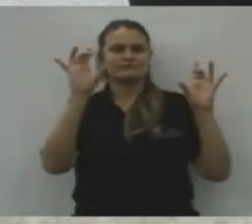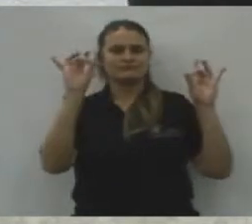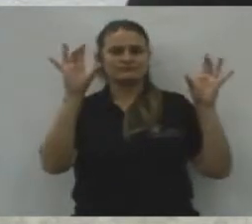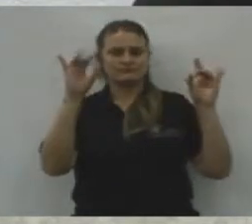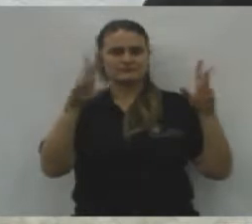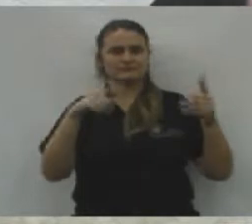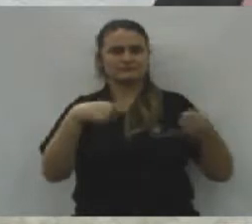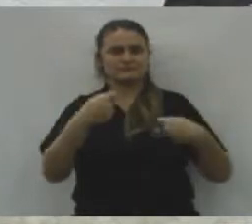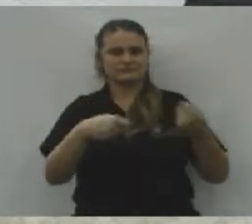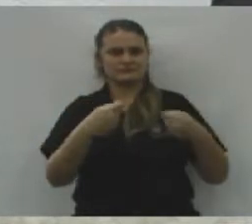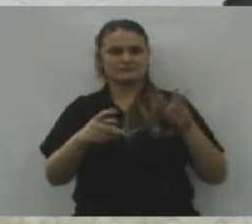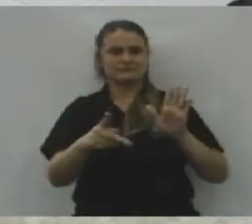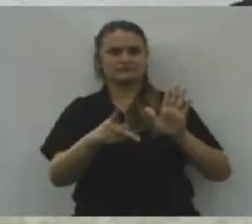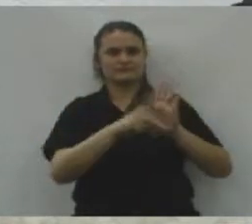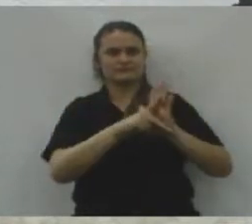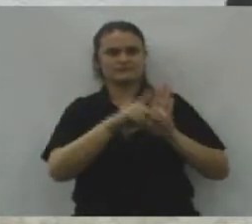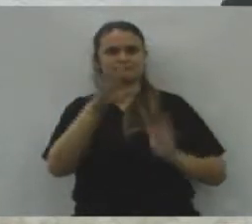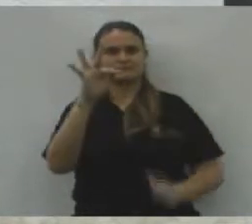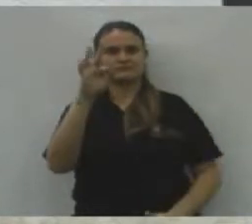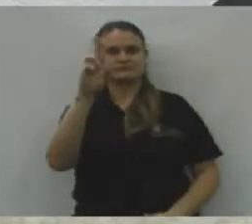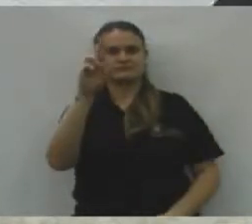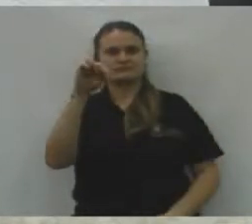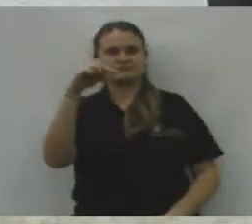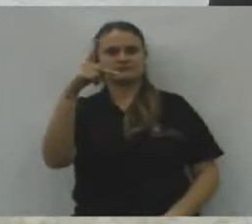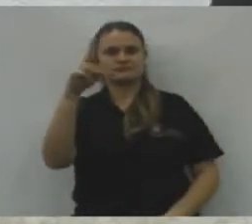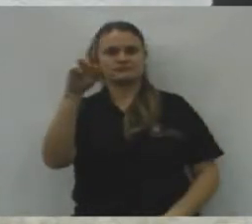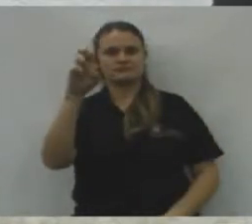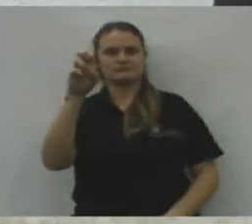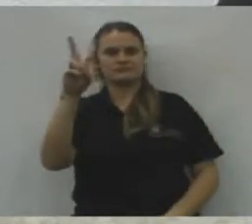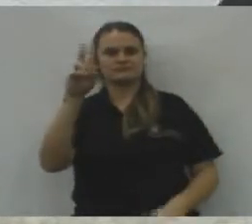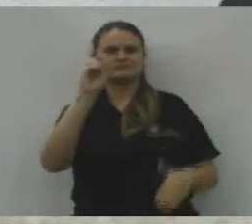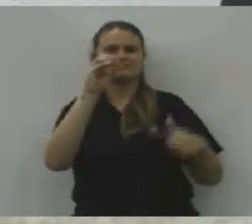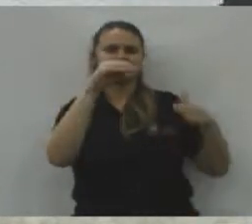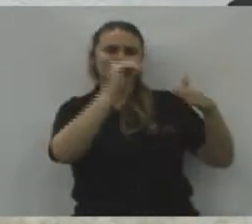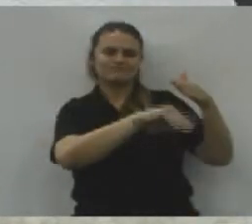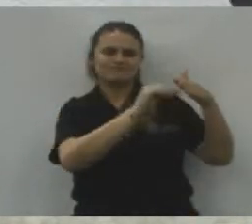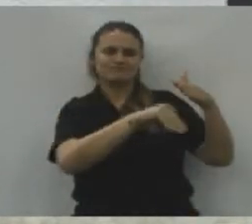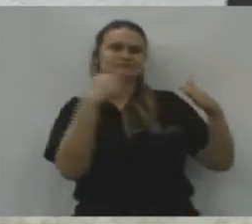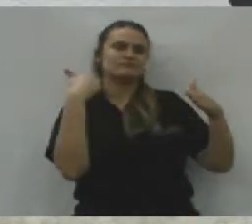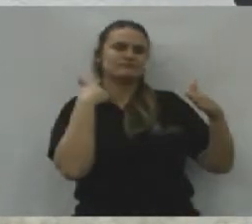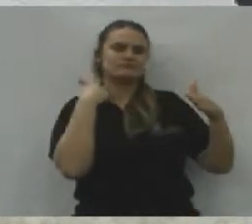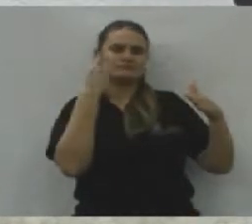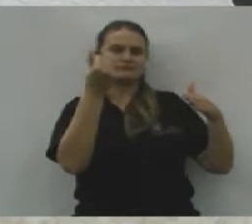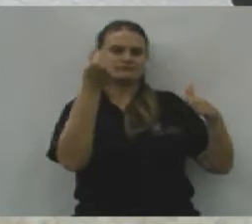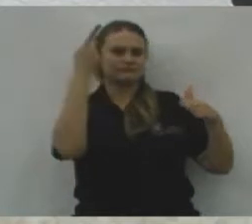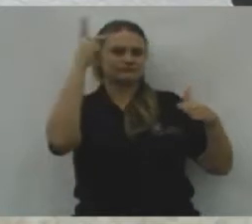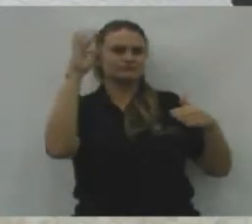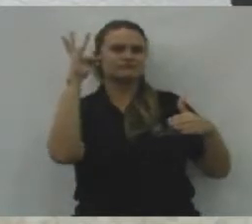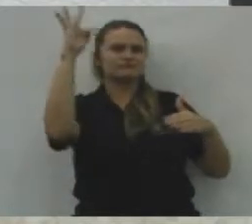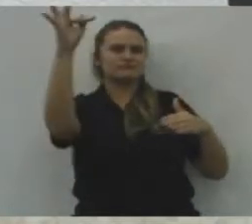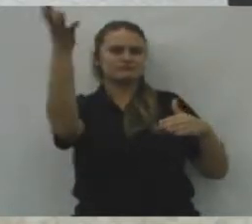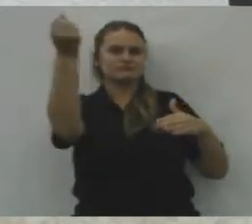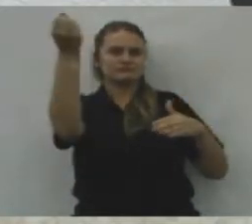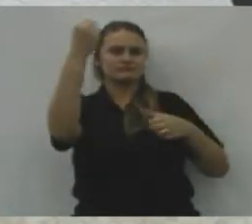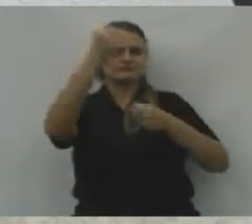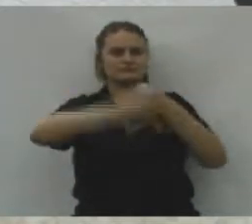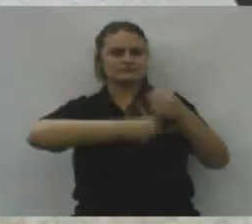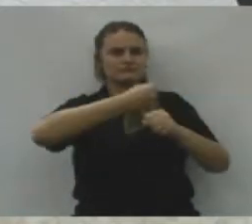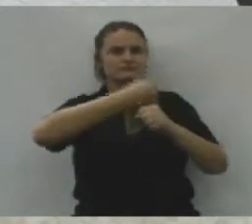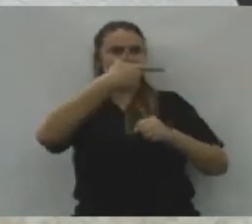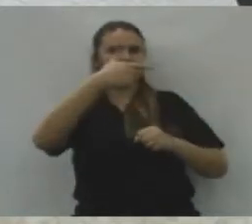no orçamento próprio do FUNPREV, Fundo de Previdência Municipal de União da Vitória, para o exercício de